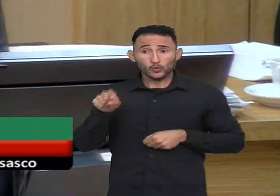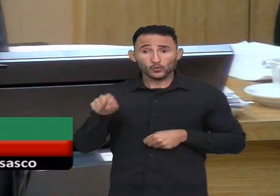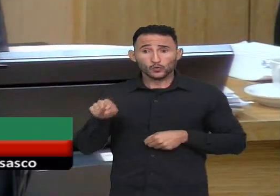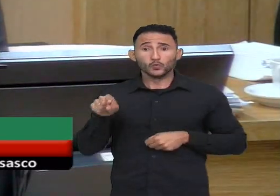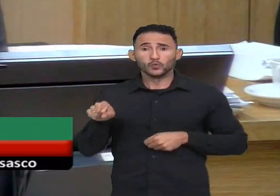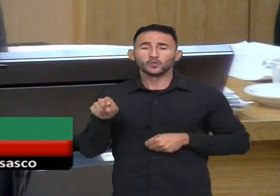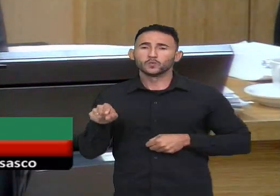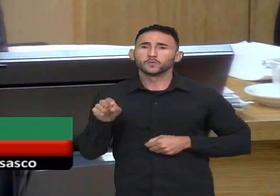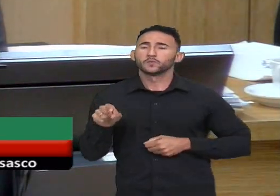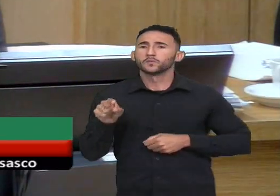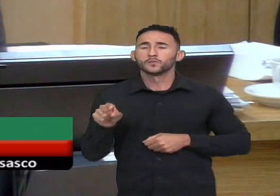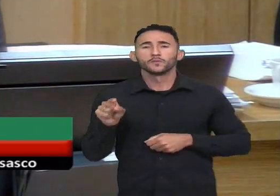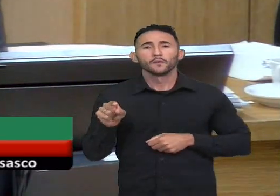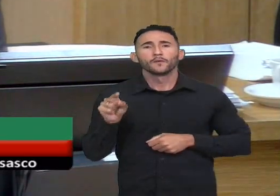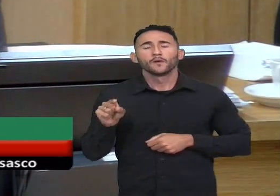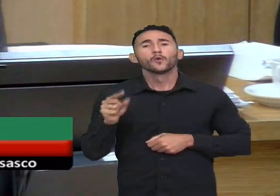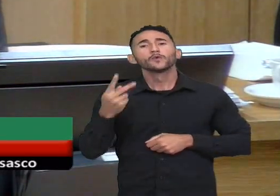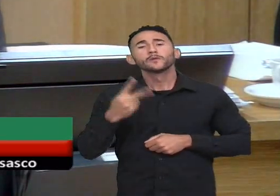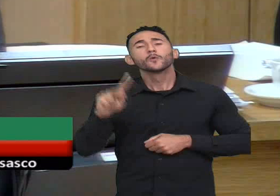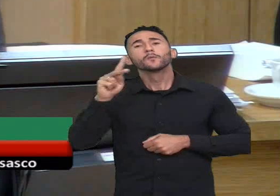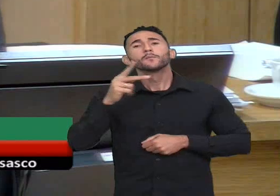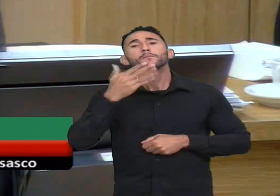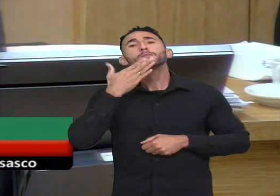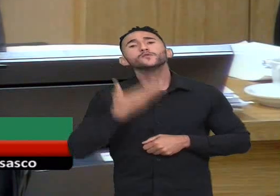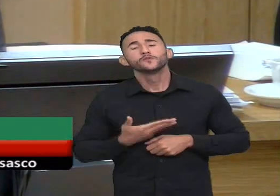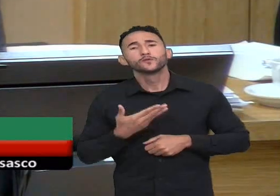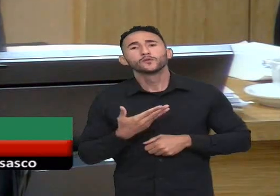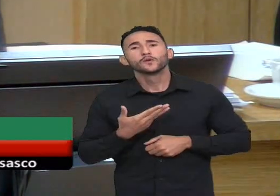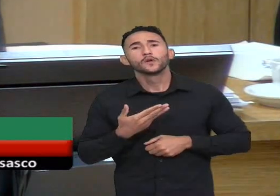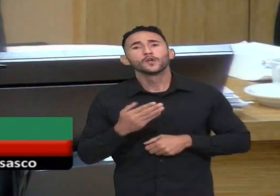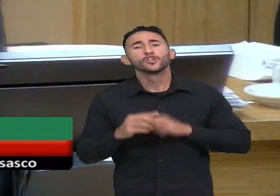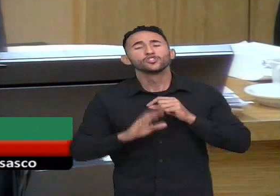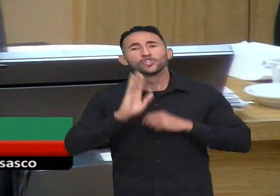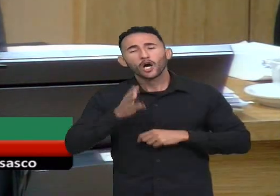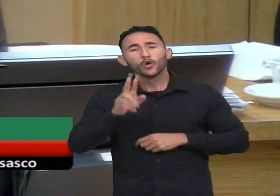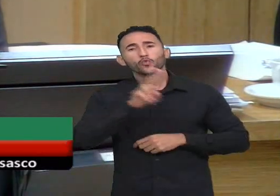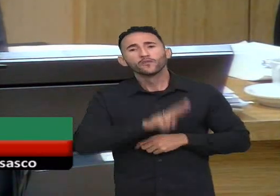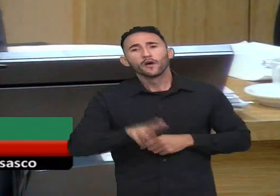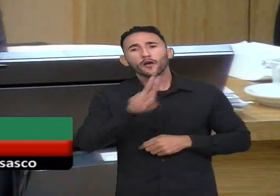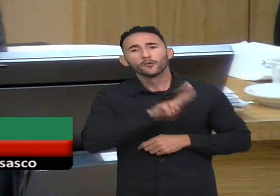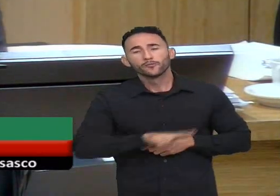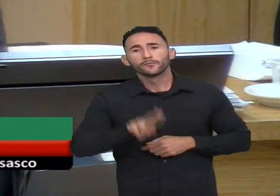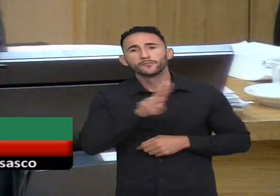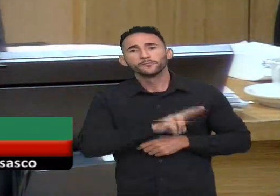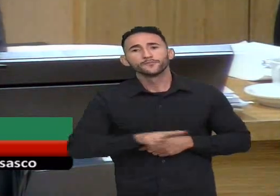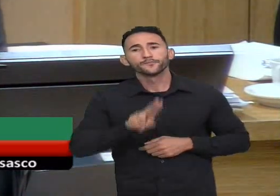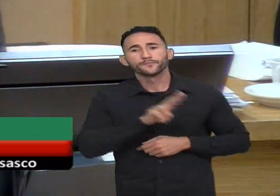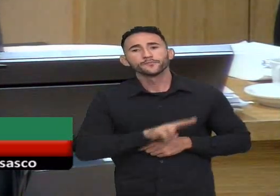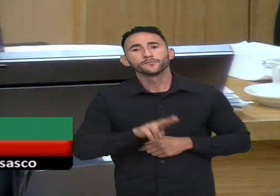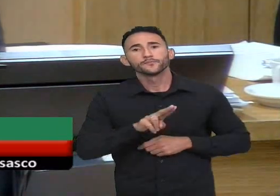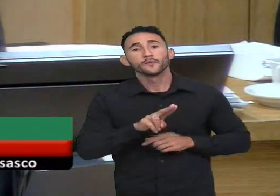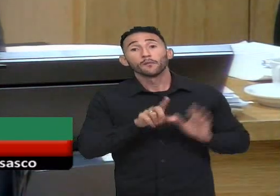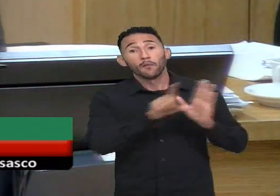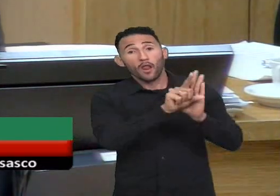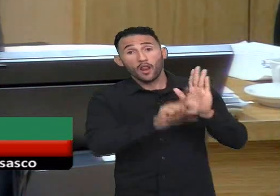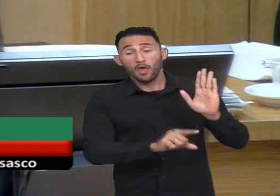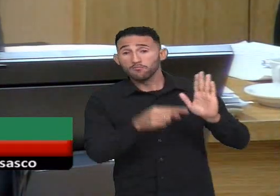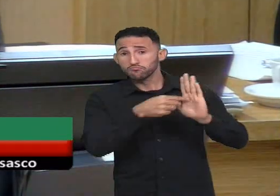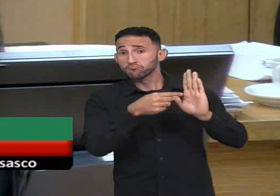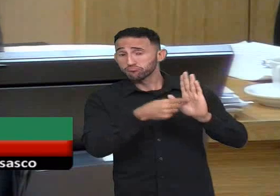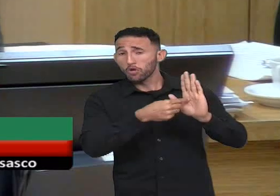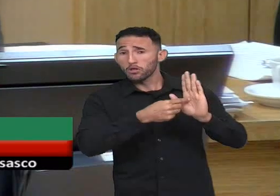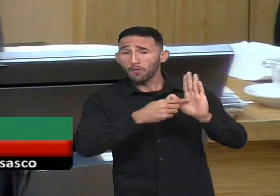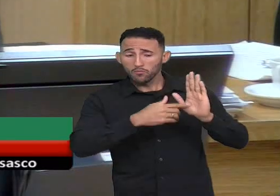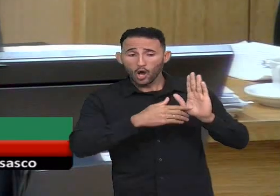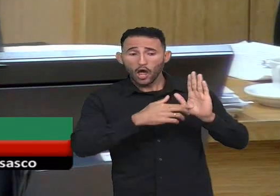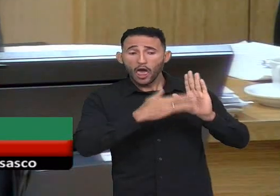acontecendo. O seu requerimento ele foi usado por lei,